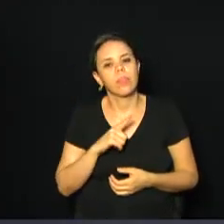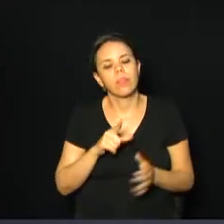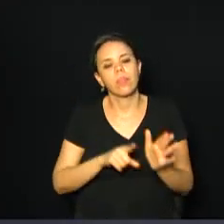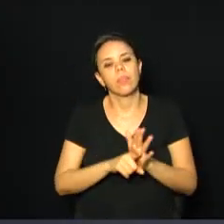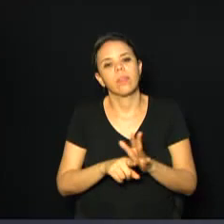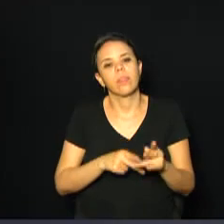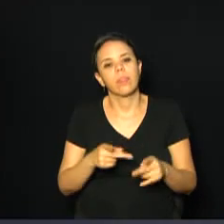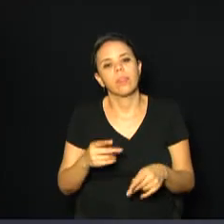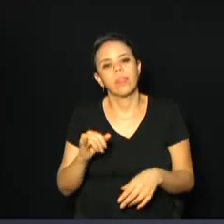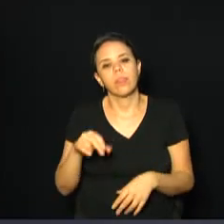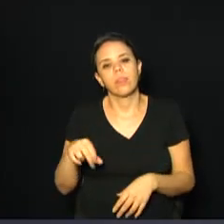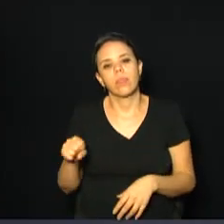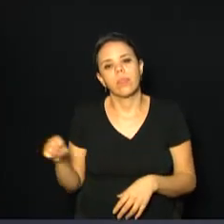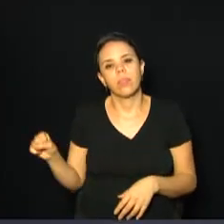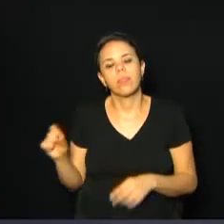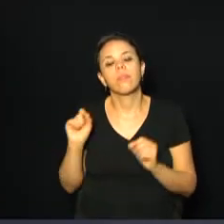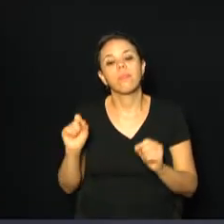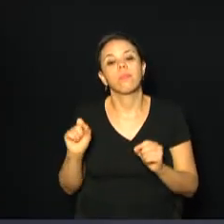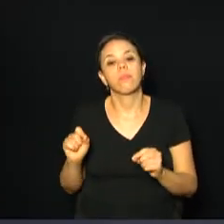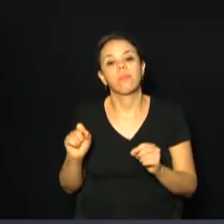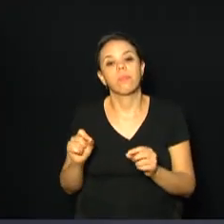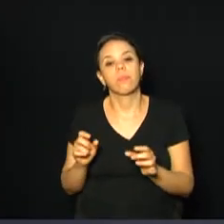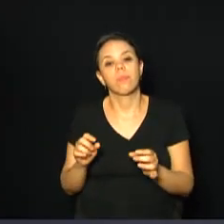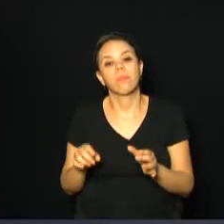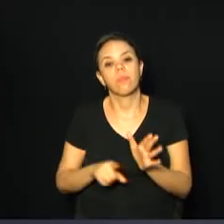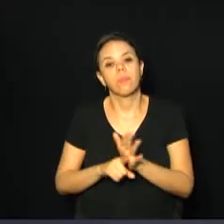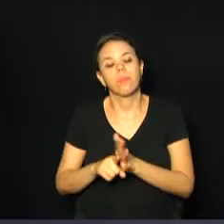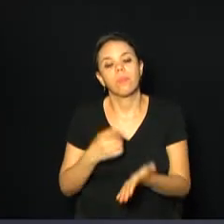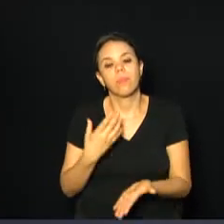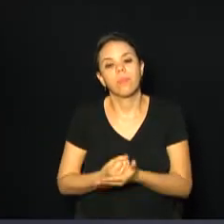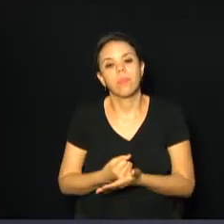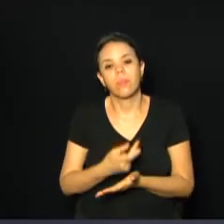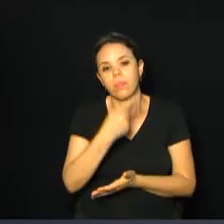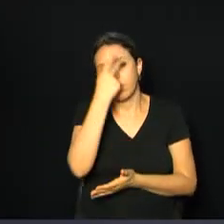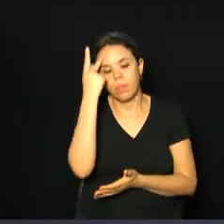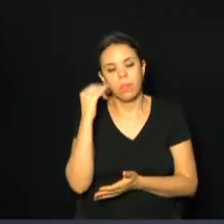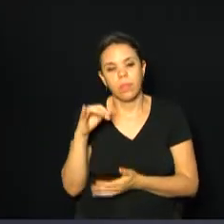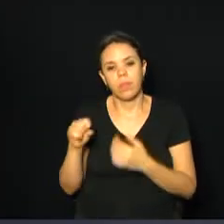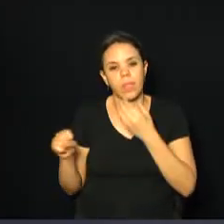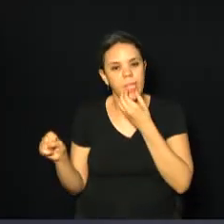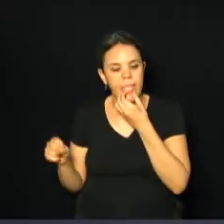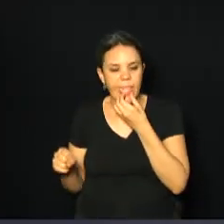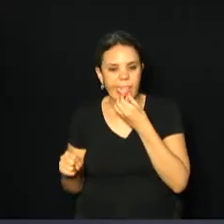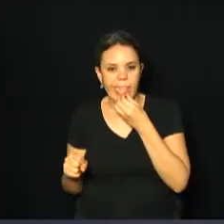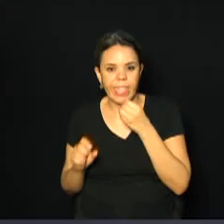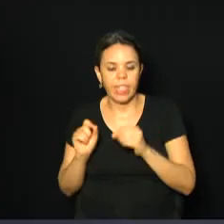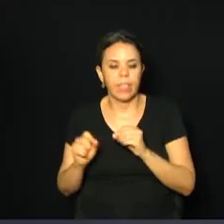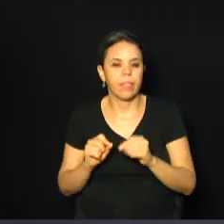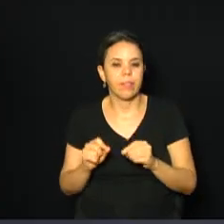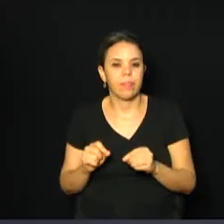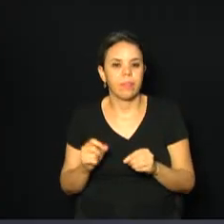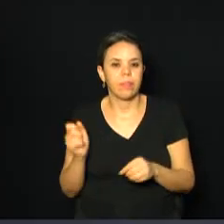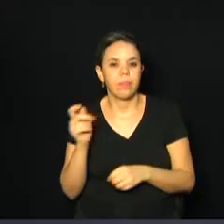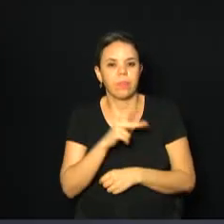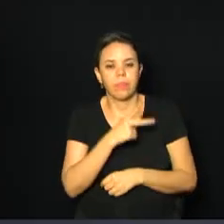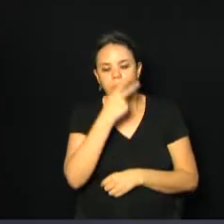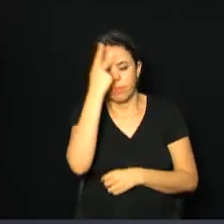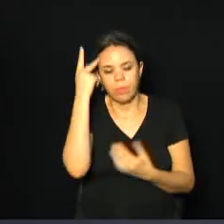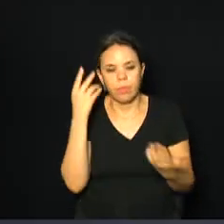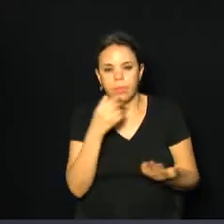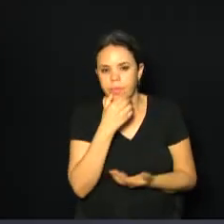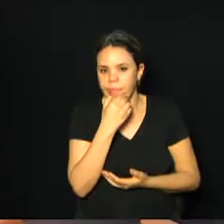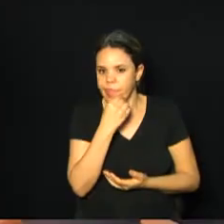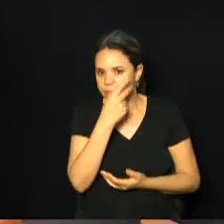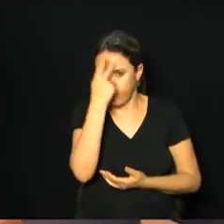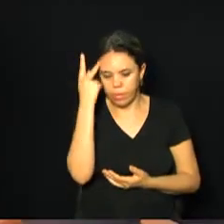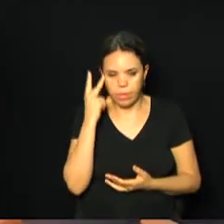dados é o INSS, mas quem vazou os dados do INSS? De quem são esses aposentados? Doutora, mas essa pessoa